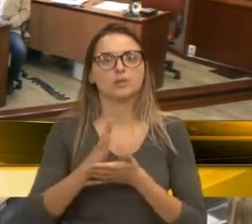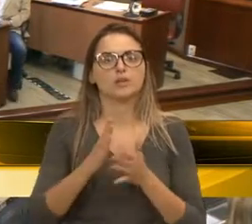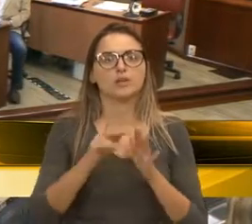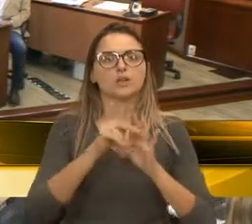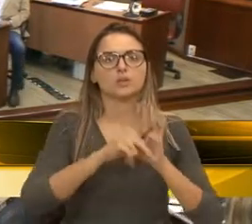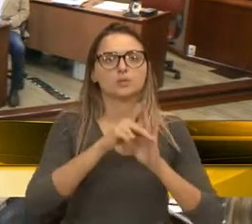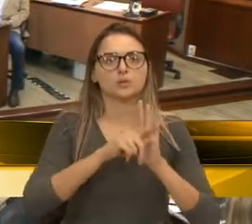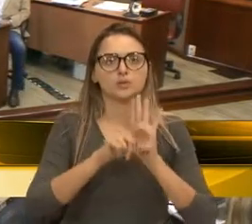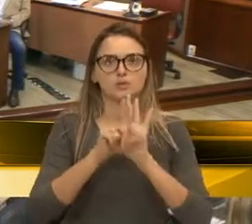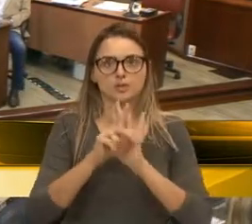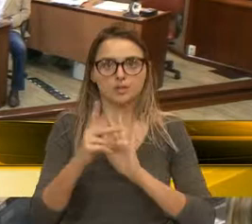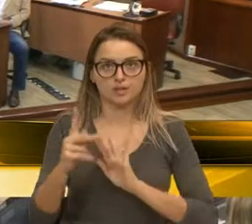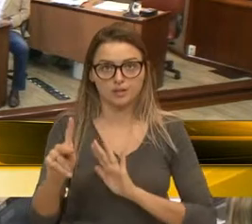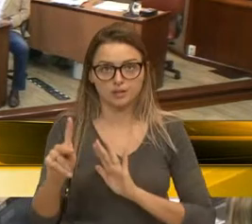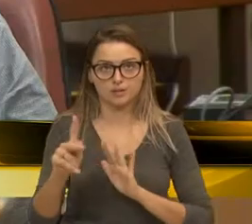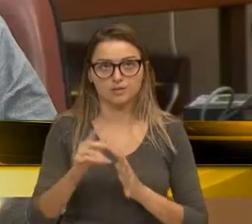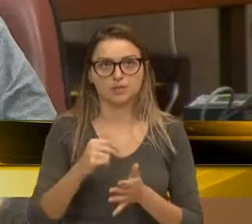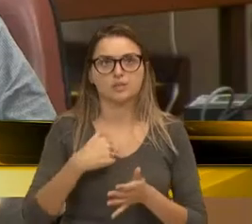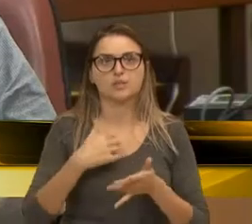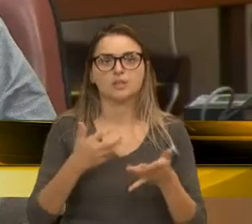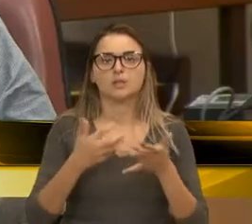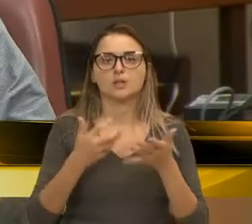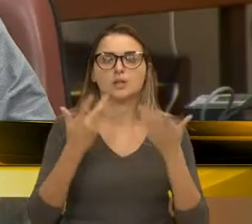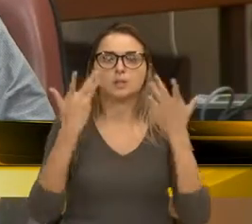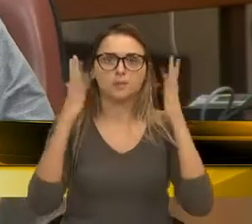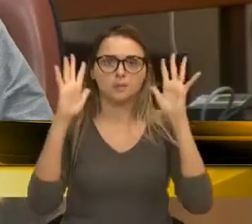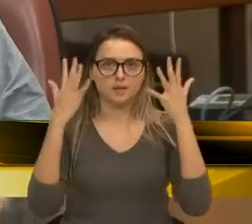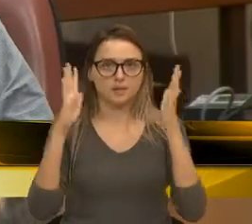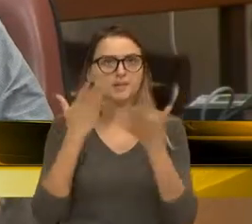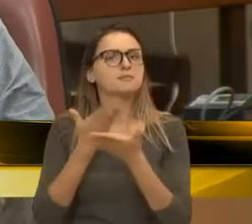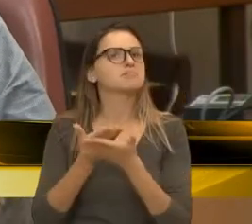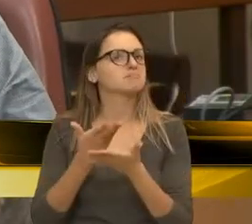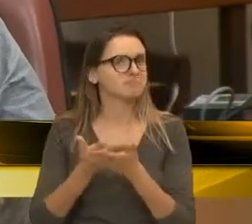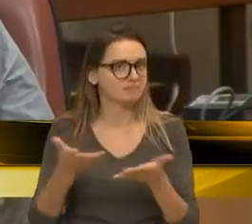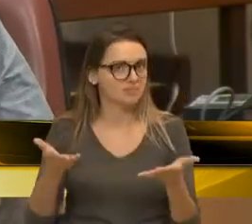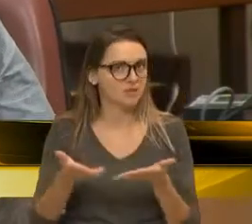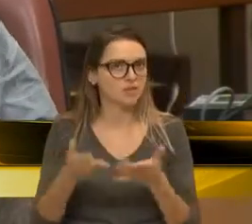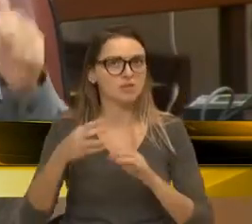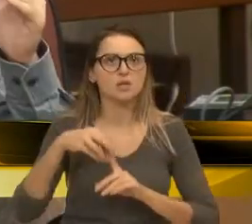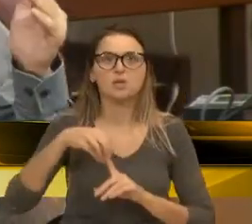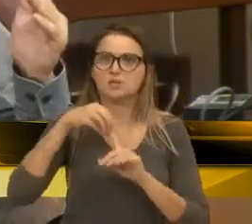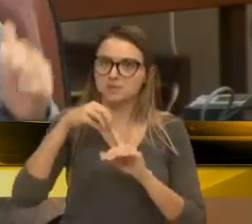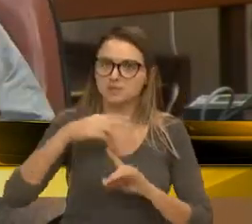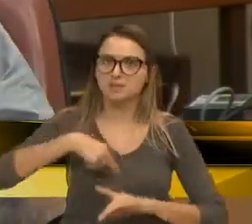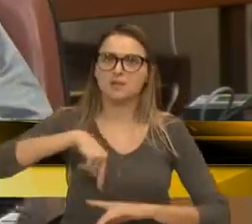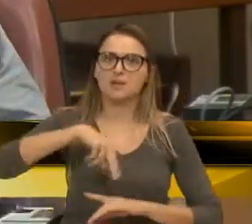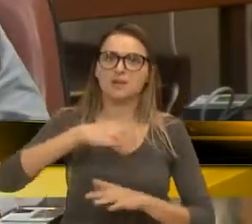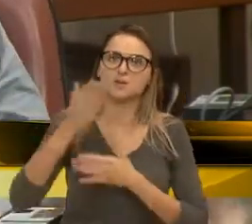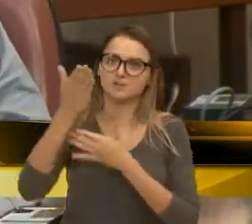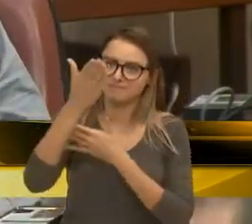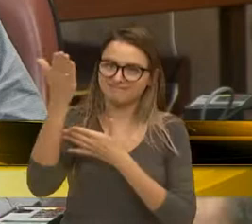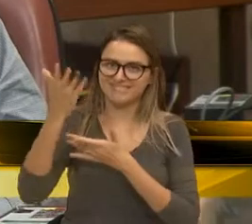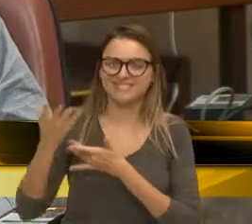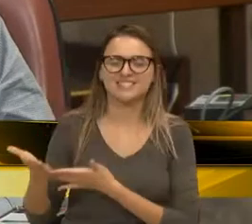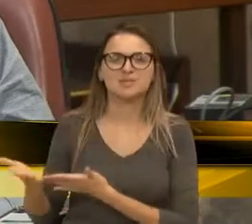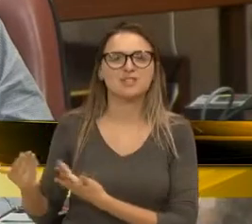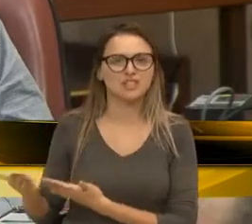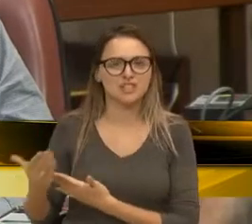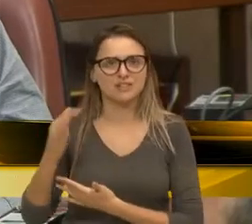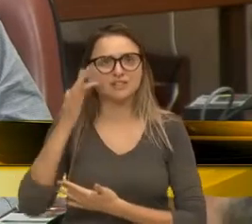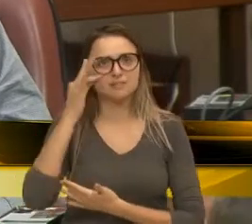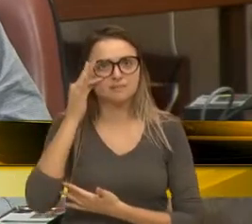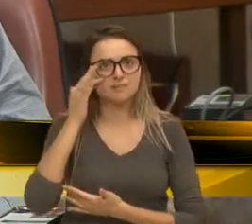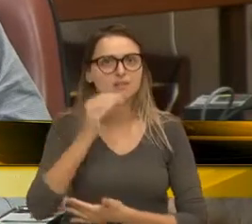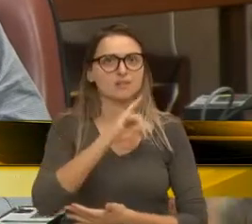autoria. E quero lhe parabenizar pela aula que o senhor está dando, principalmente para a nossa juventude que está aqui presente hoje, né? O